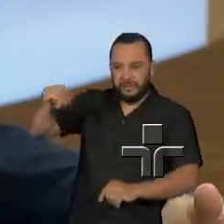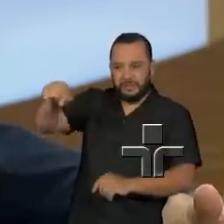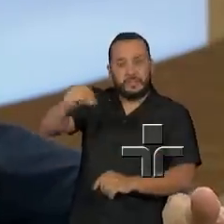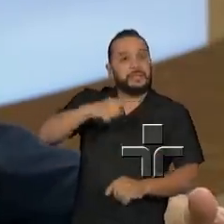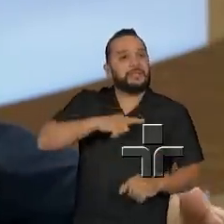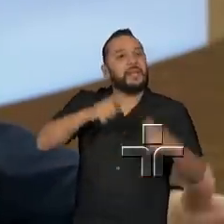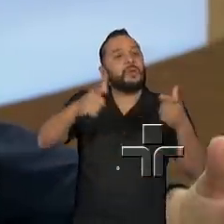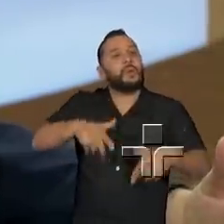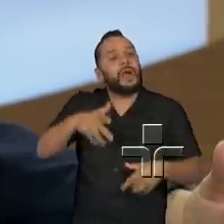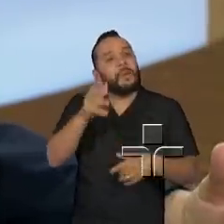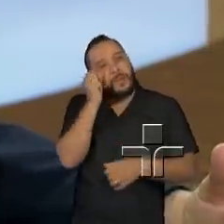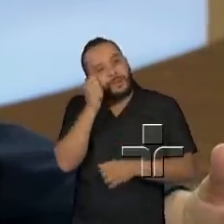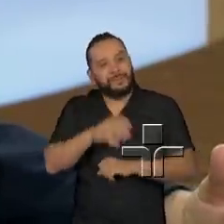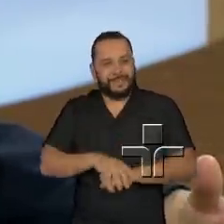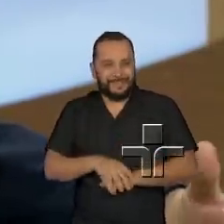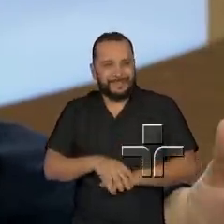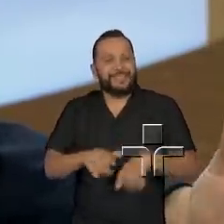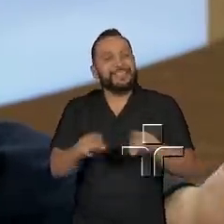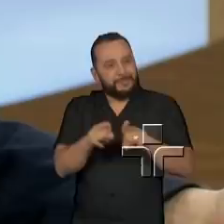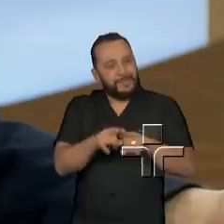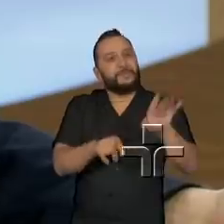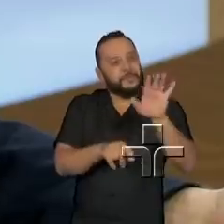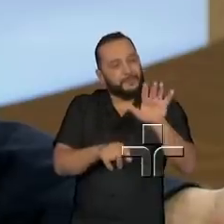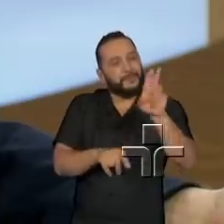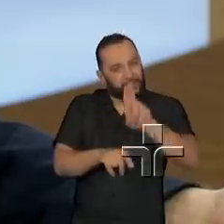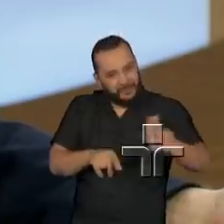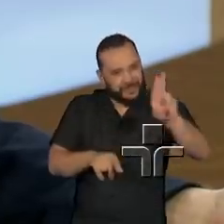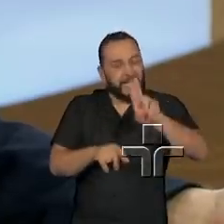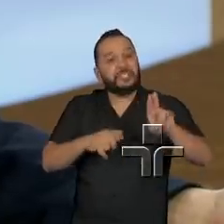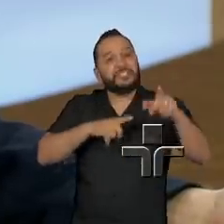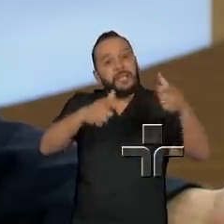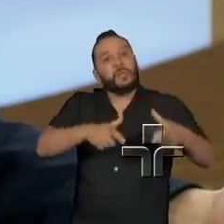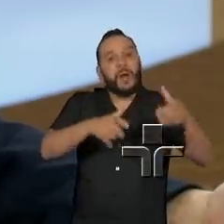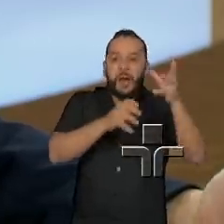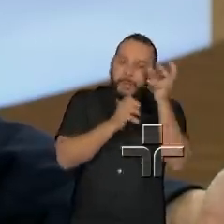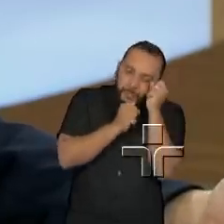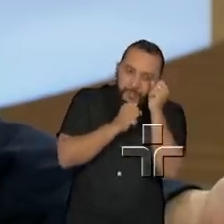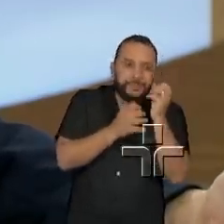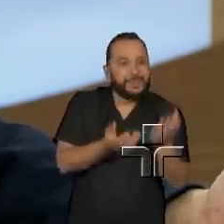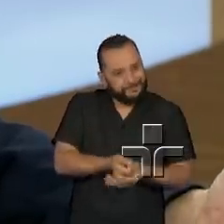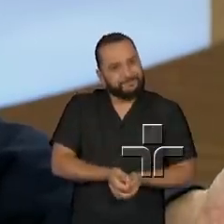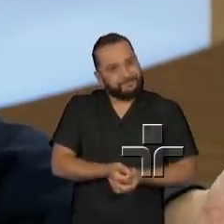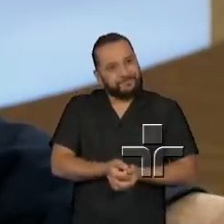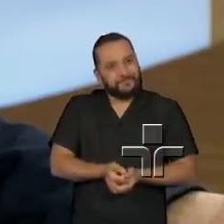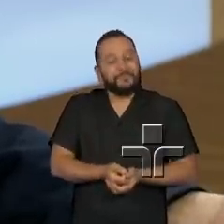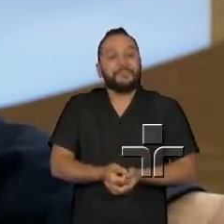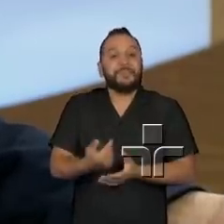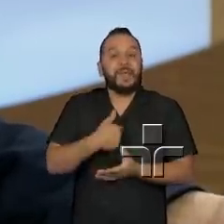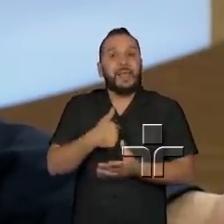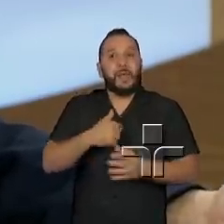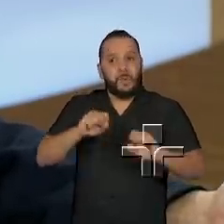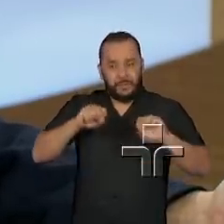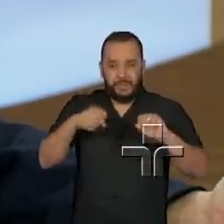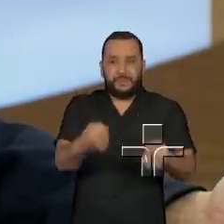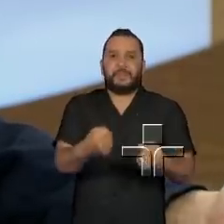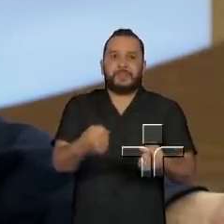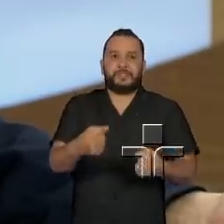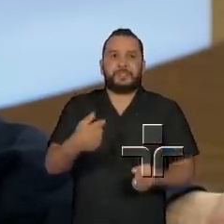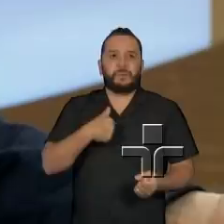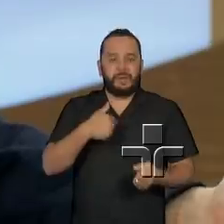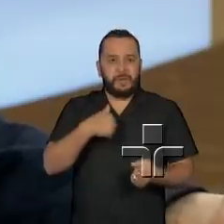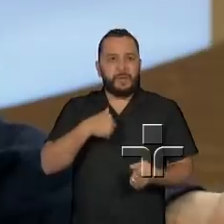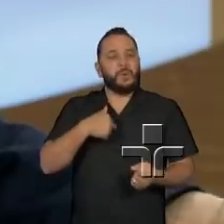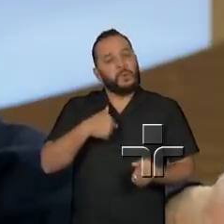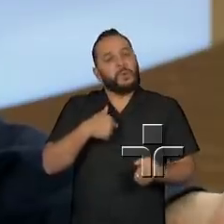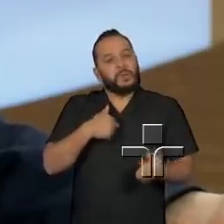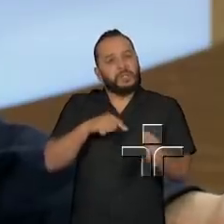dormir. Em várias universidades de ponta, as pessoas têm lugares para dormir. Eu tenho defendido, tenho feito estudos sobre isso, tem pessoas estudando